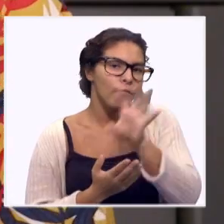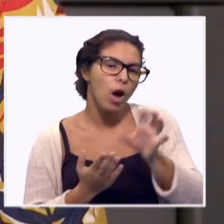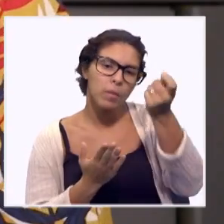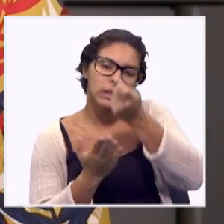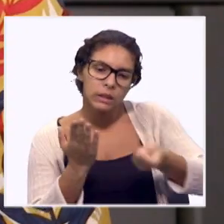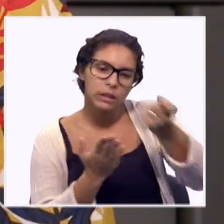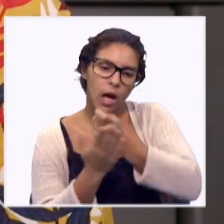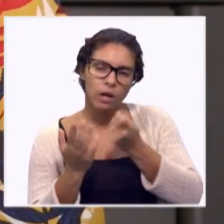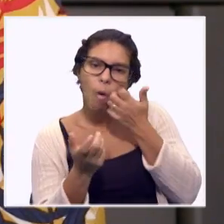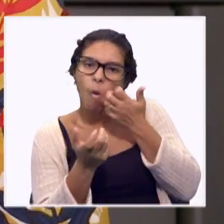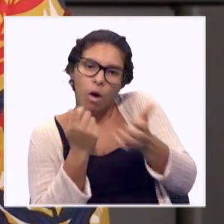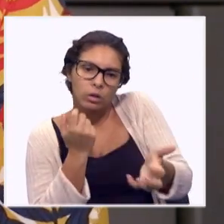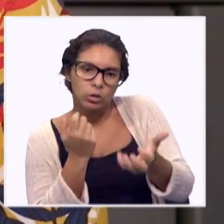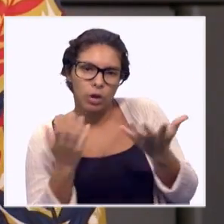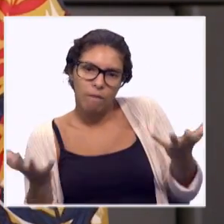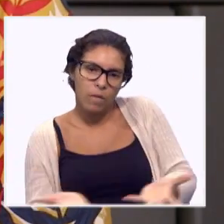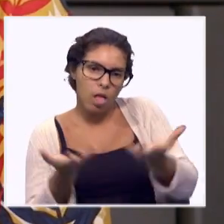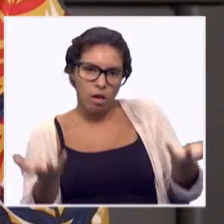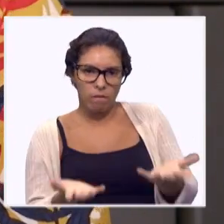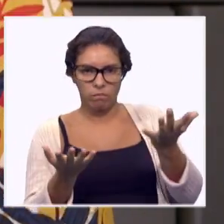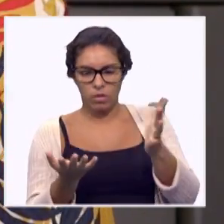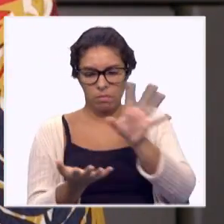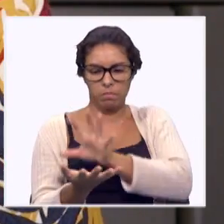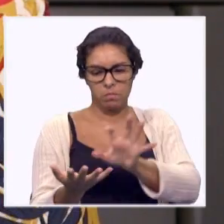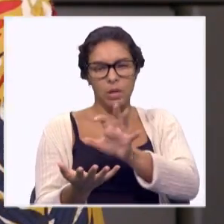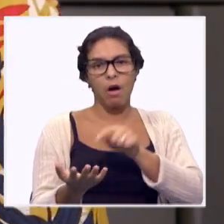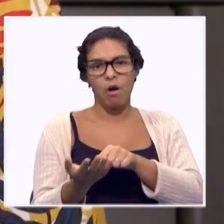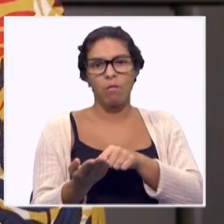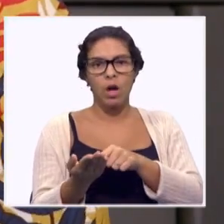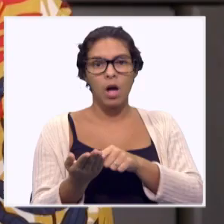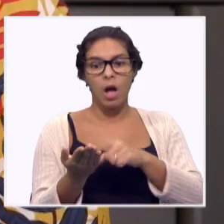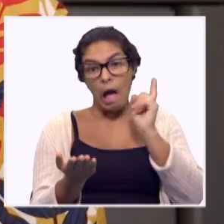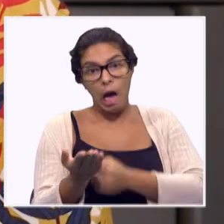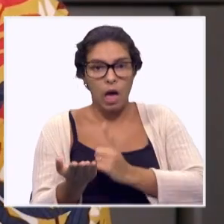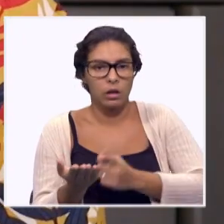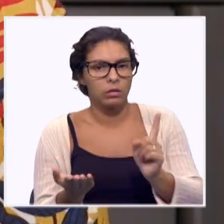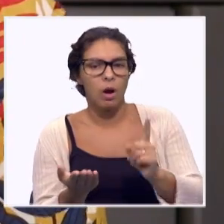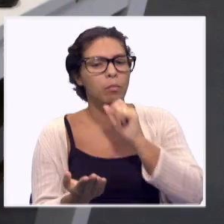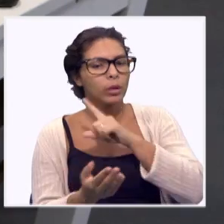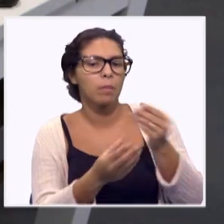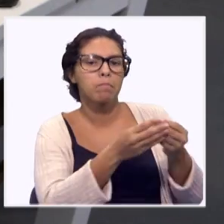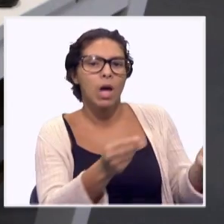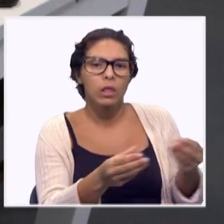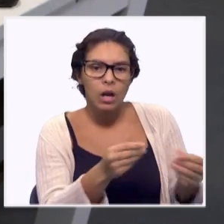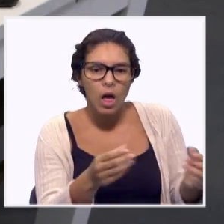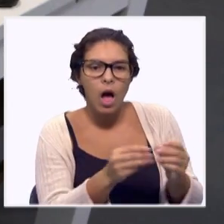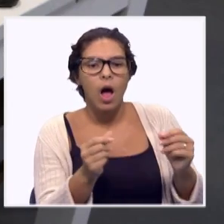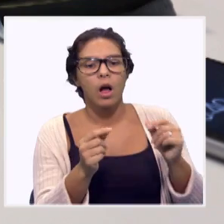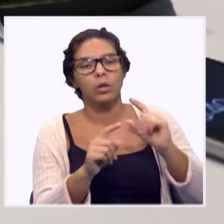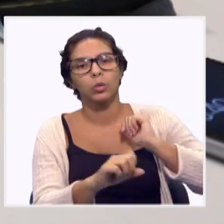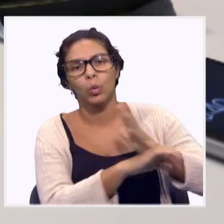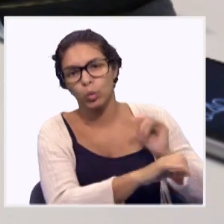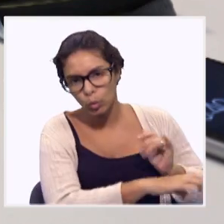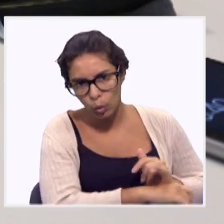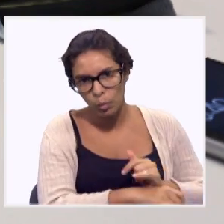um plano inicial para começar. Não quer dizer que depois os materiais não levem